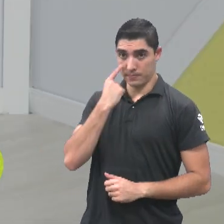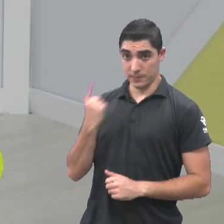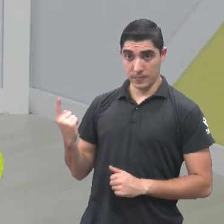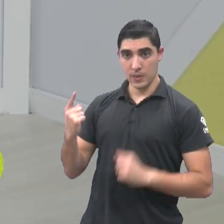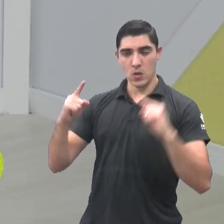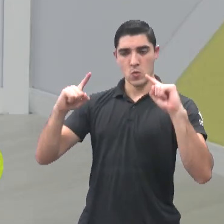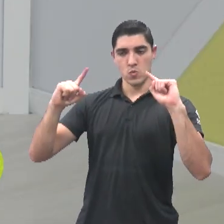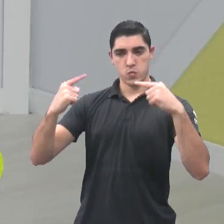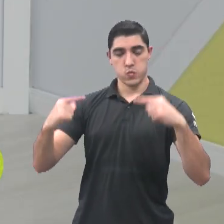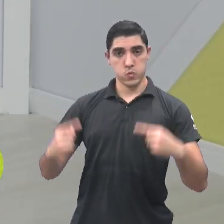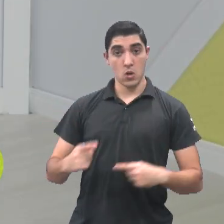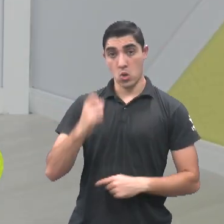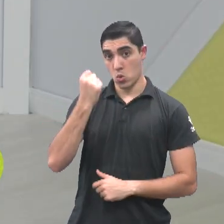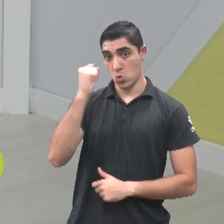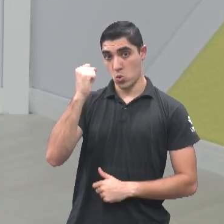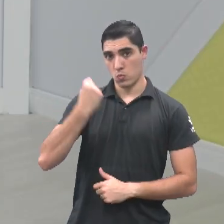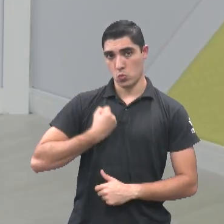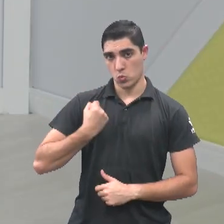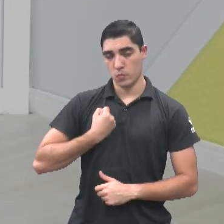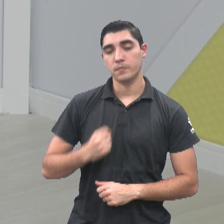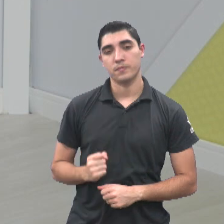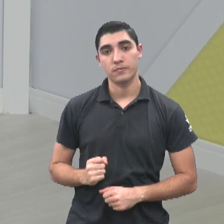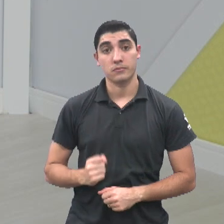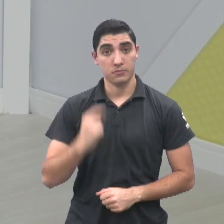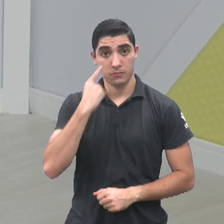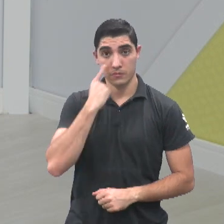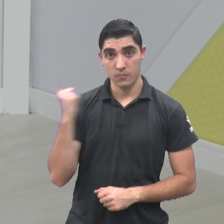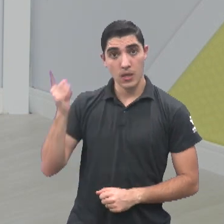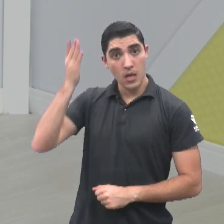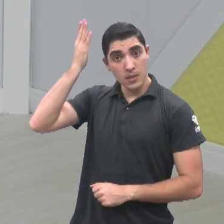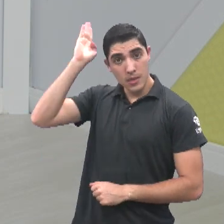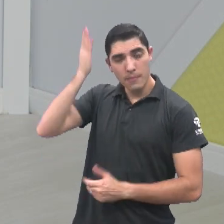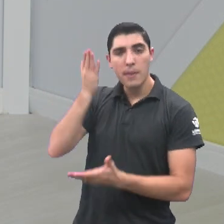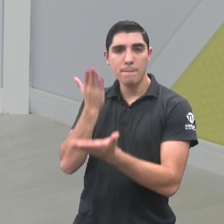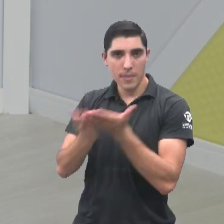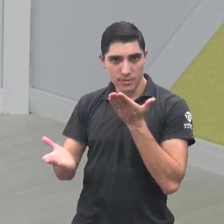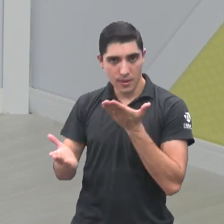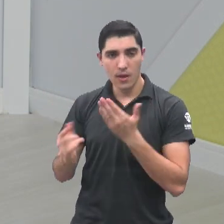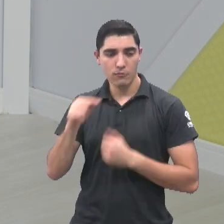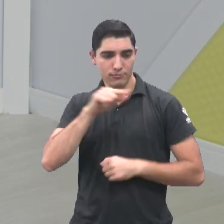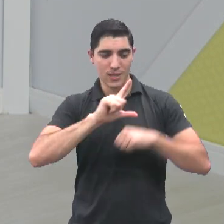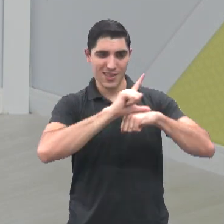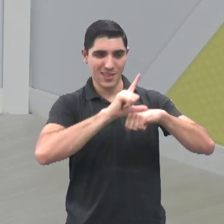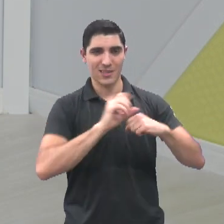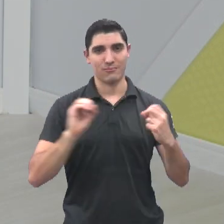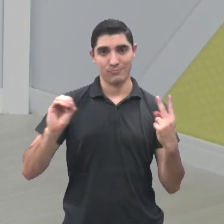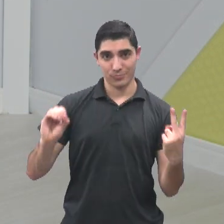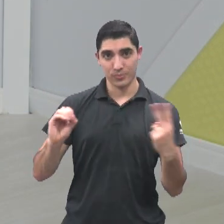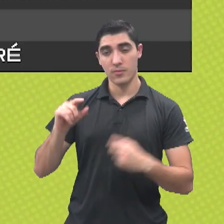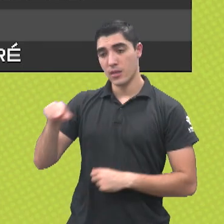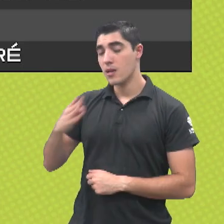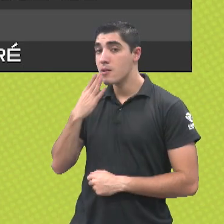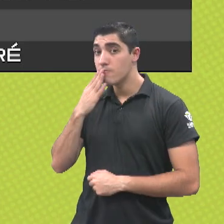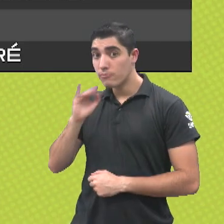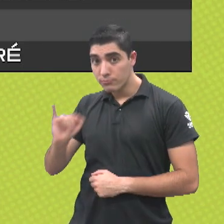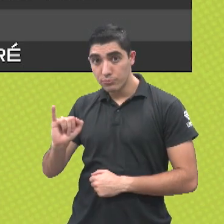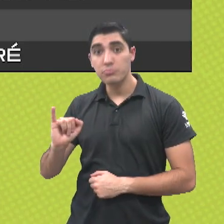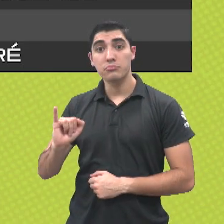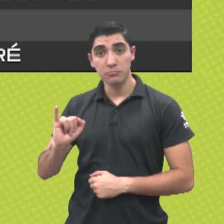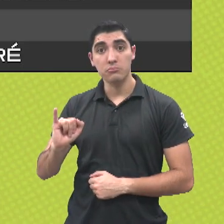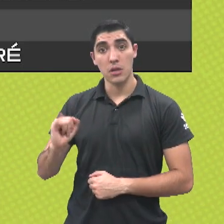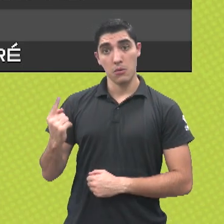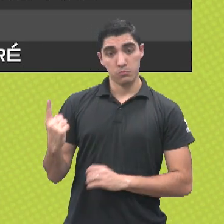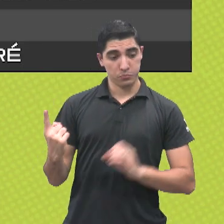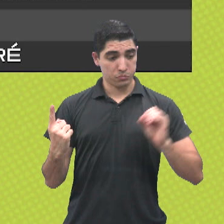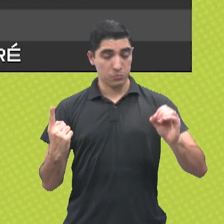8ª rodada, por gentileza, Matheus, coloca pra gente. Taubaté perdeu em casa pro Linense 2-0, Primavera, vice-líder, venceu o